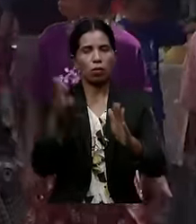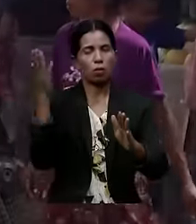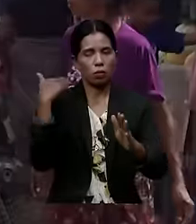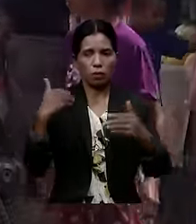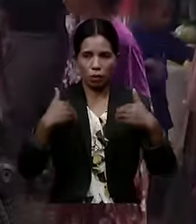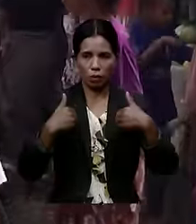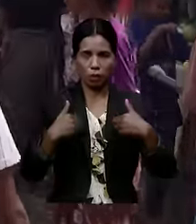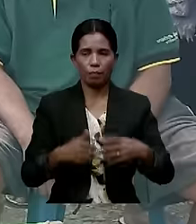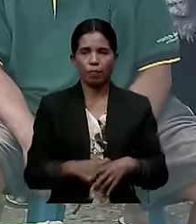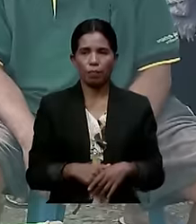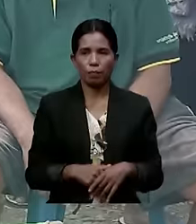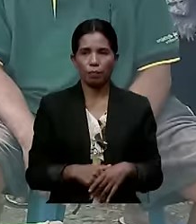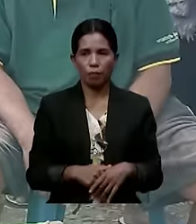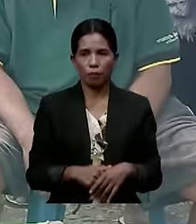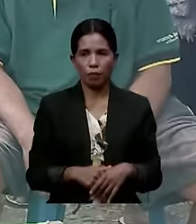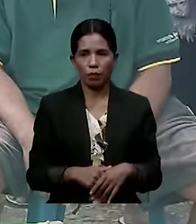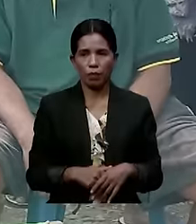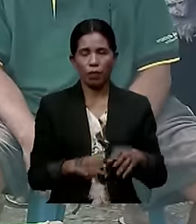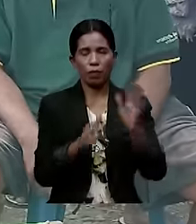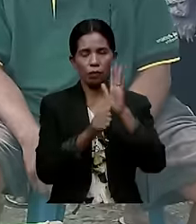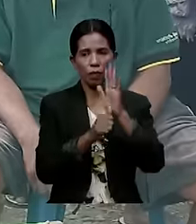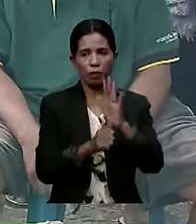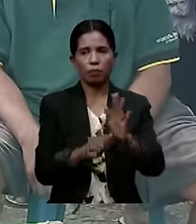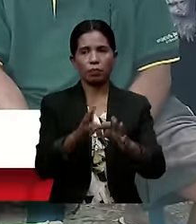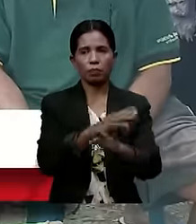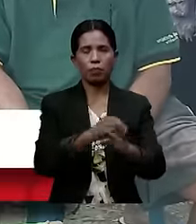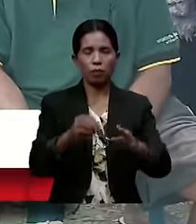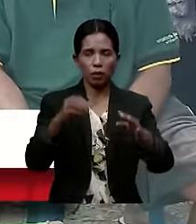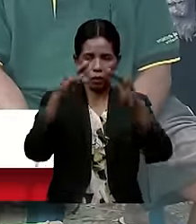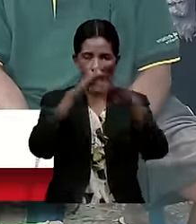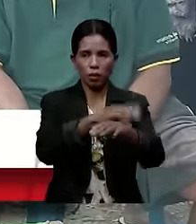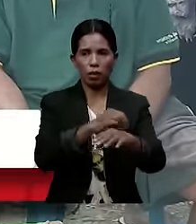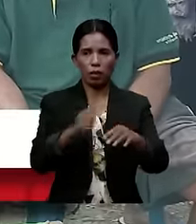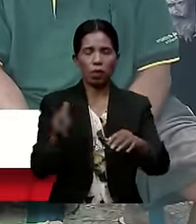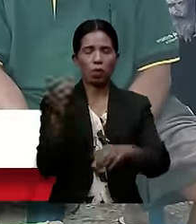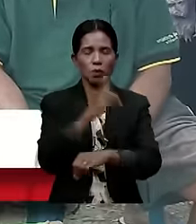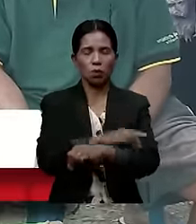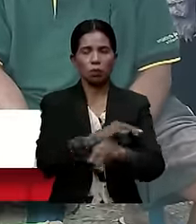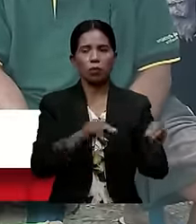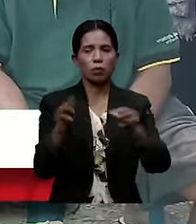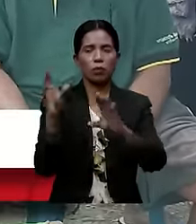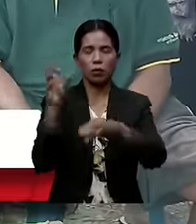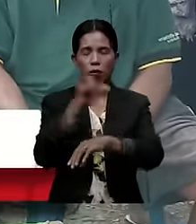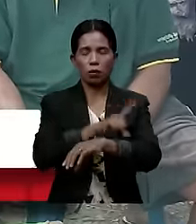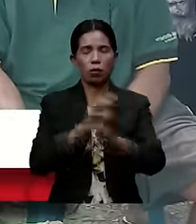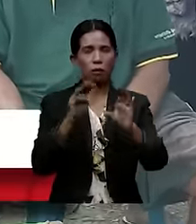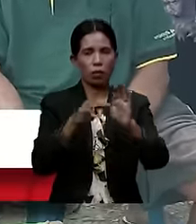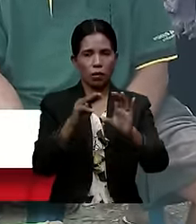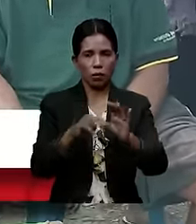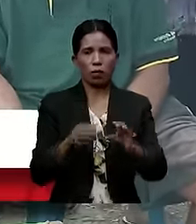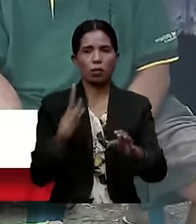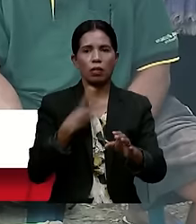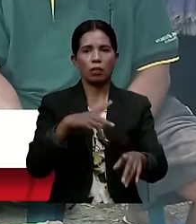ona. O presidente da autoridade do programa Tumuda, Loron Bazar Tamba, ane povo,